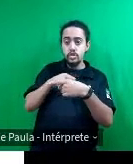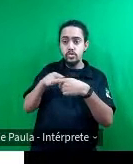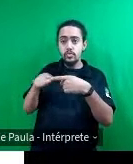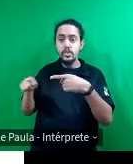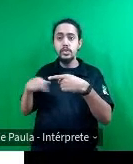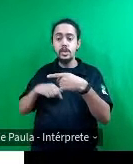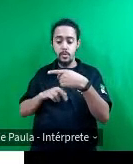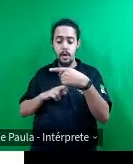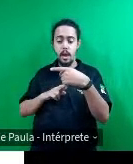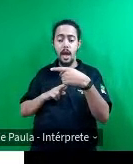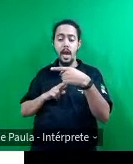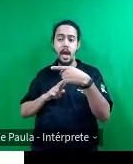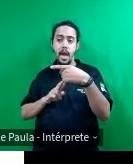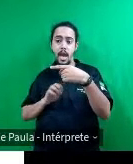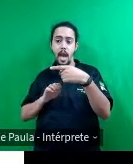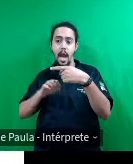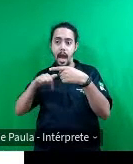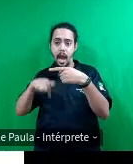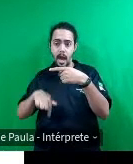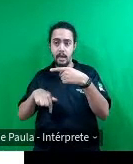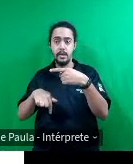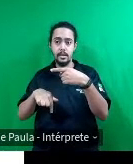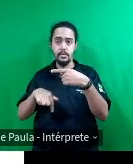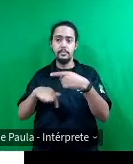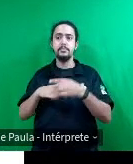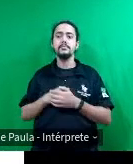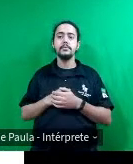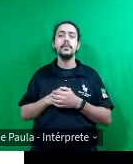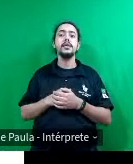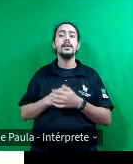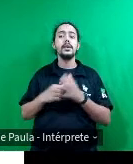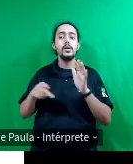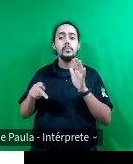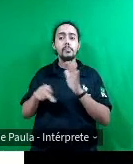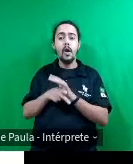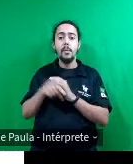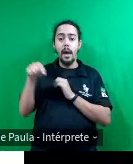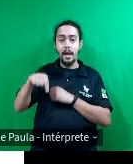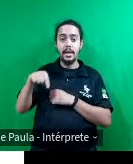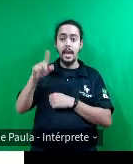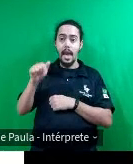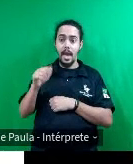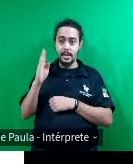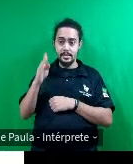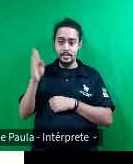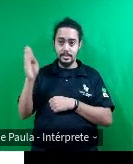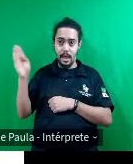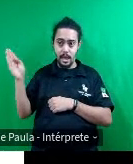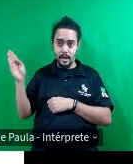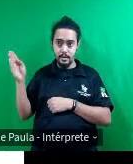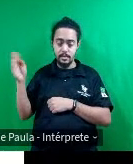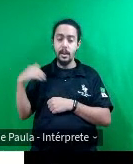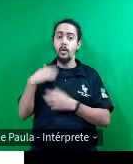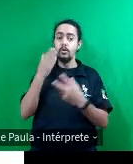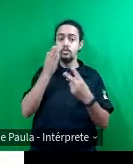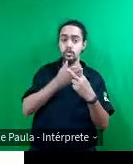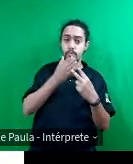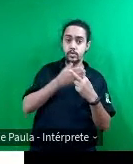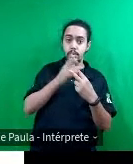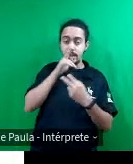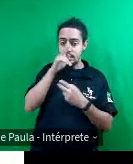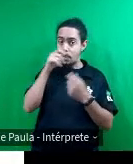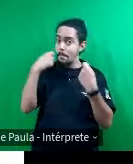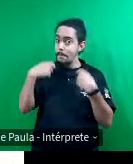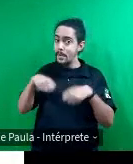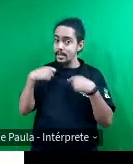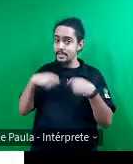circuito. Nesse caso, os resistores estão conectados em série. Para eu aplicar o divisor de tensão, eles têm que estar conectados em